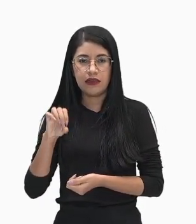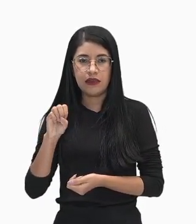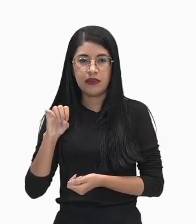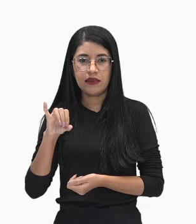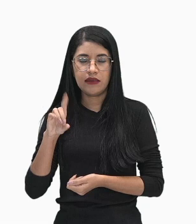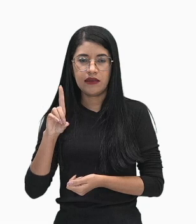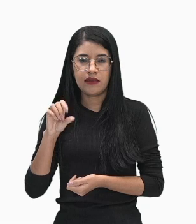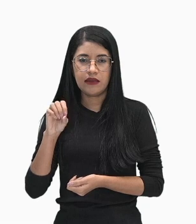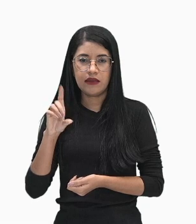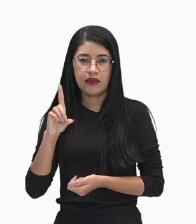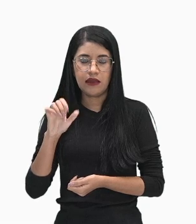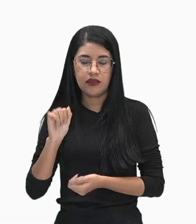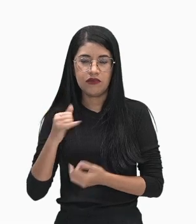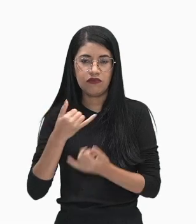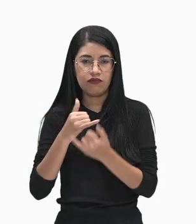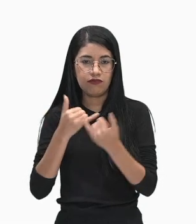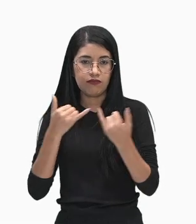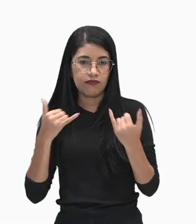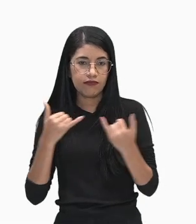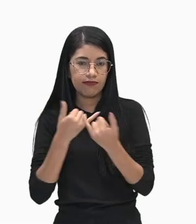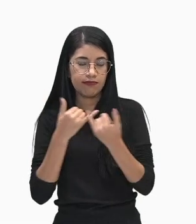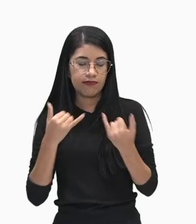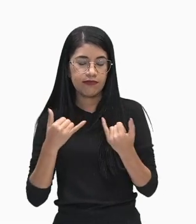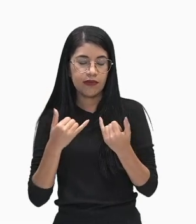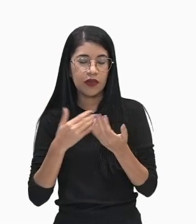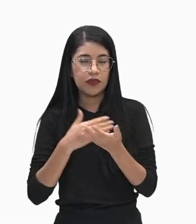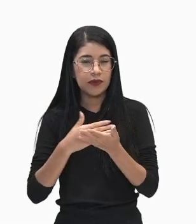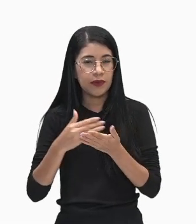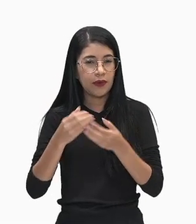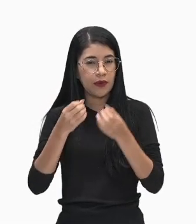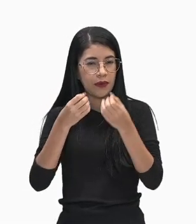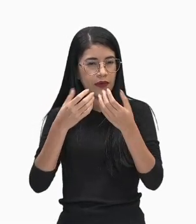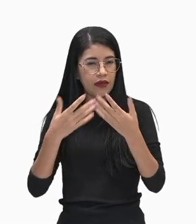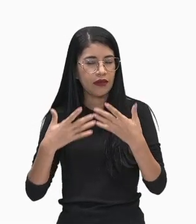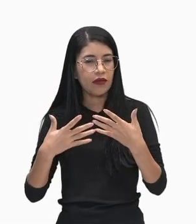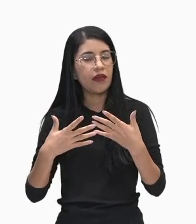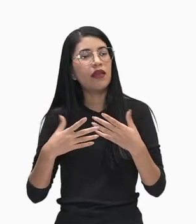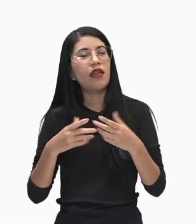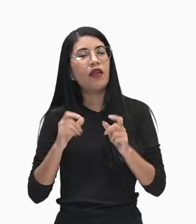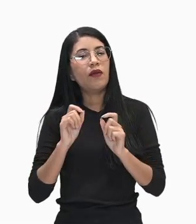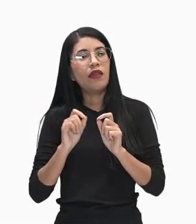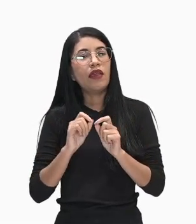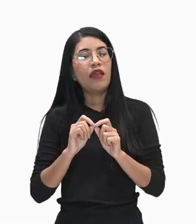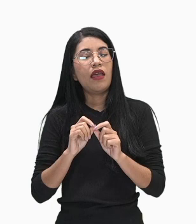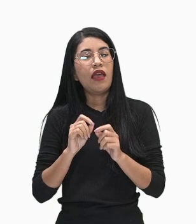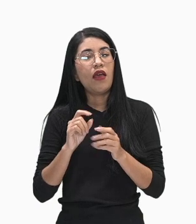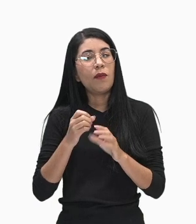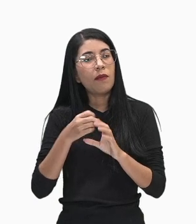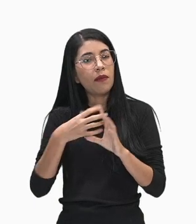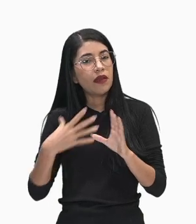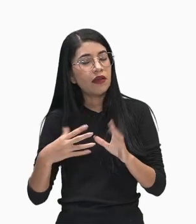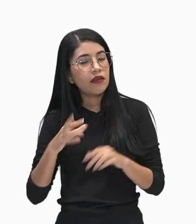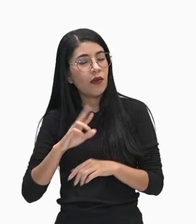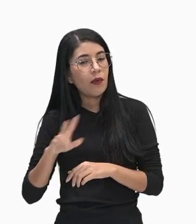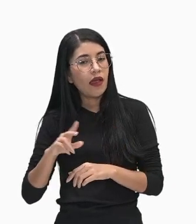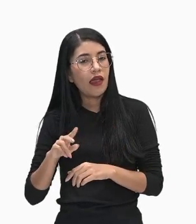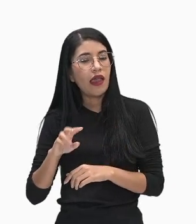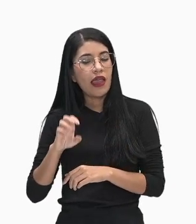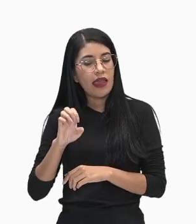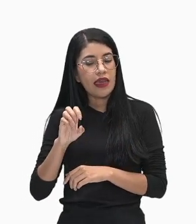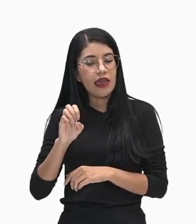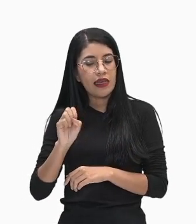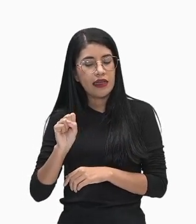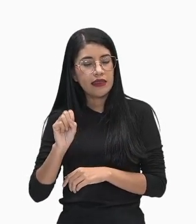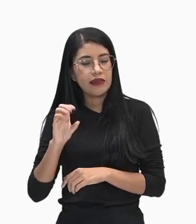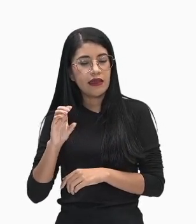elétrica. Pessoal, como eu falei lá no começo, corrente elétrica é uma grandeza escalar, não é uma grandeza vetorial. O